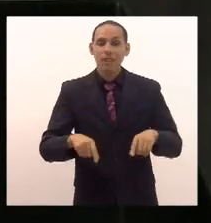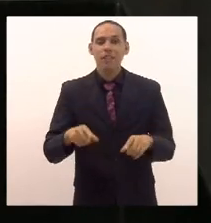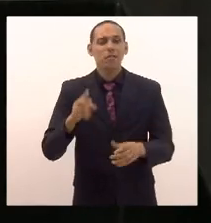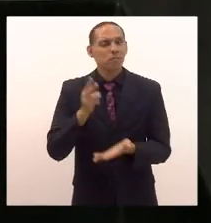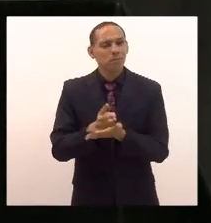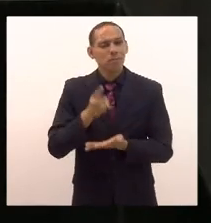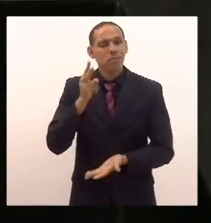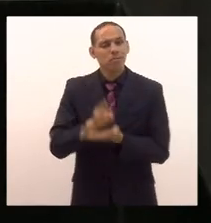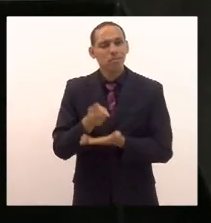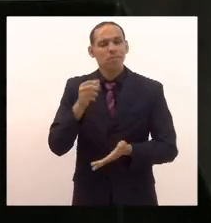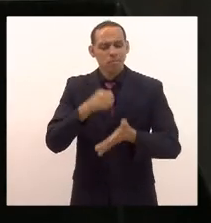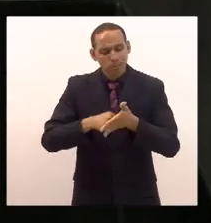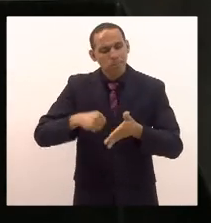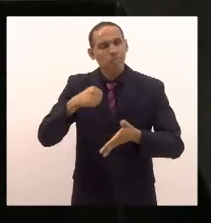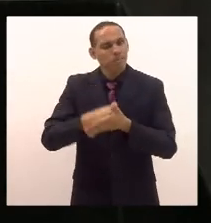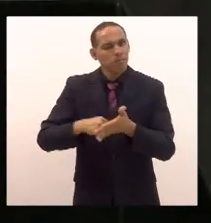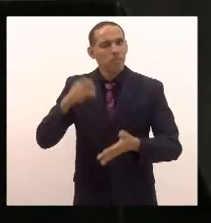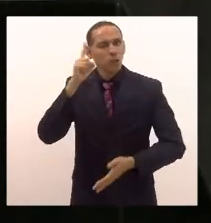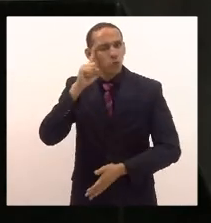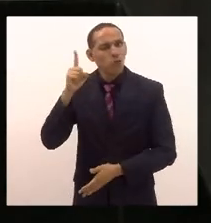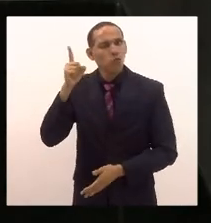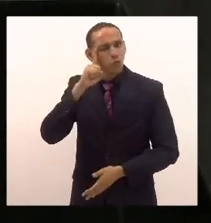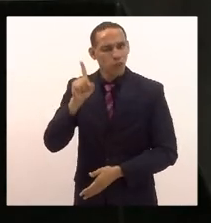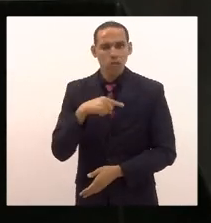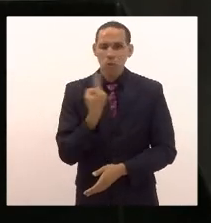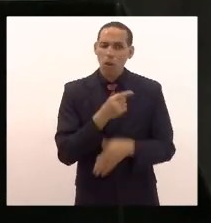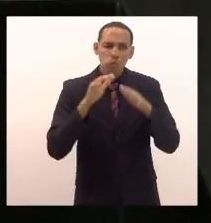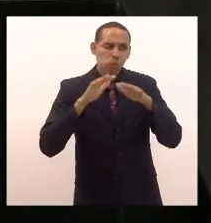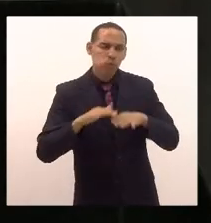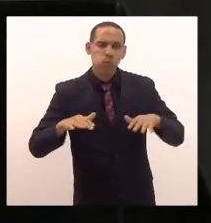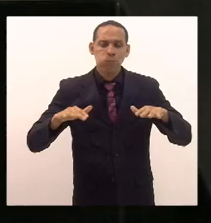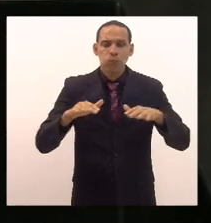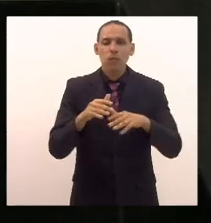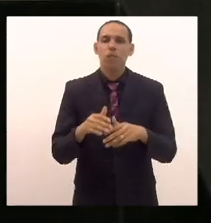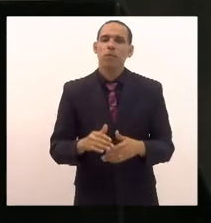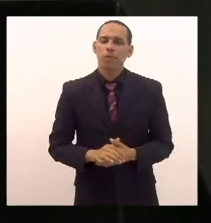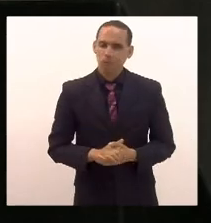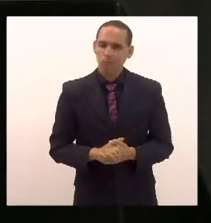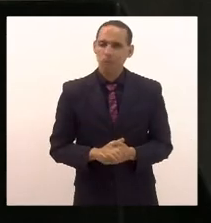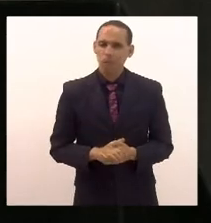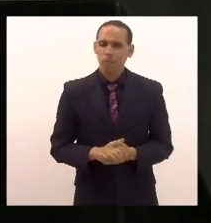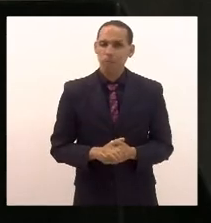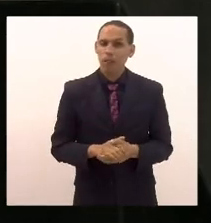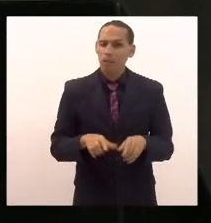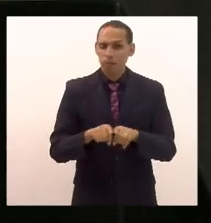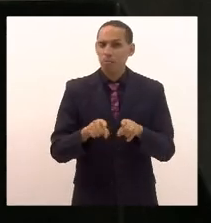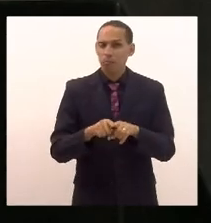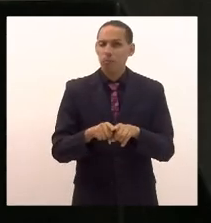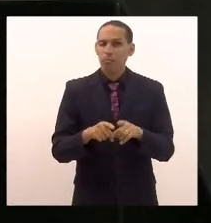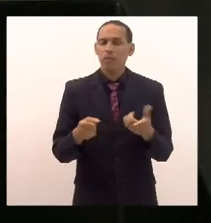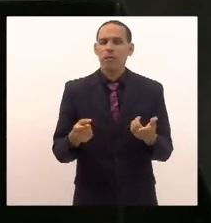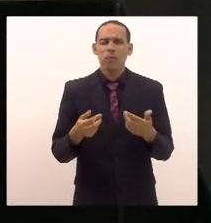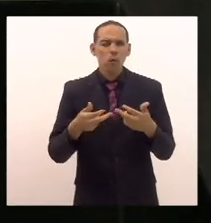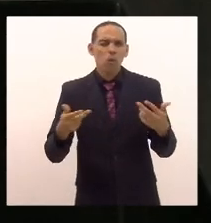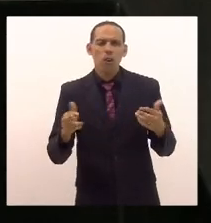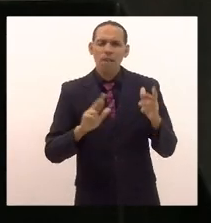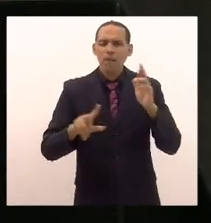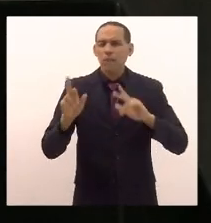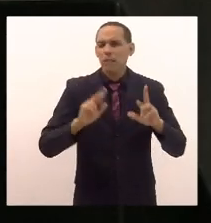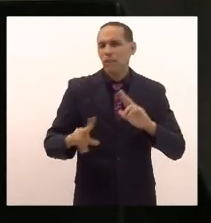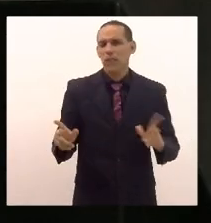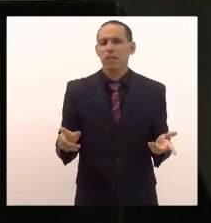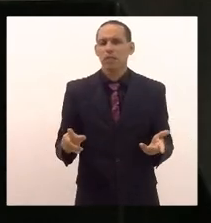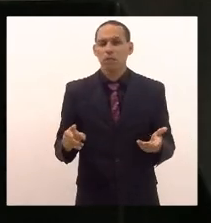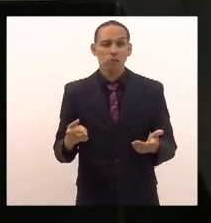contínua de todos os dias e de todas nós falando inclusive de realidades distintas que